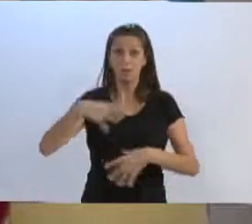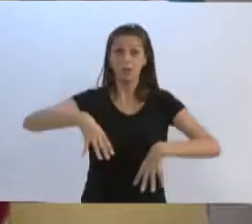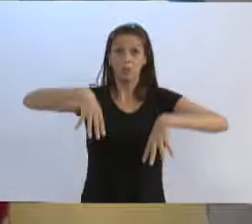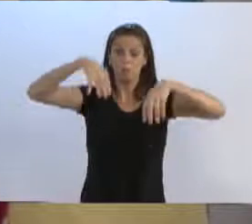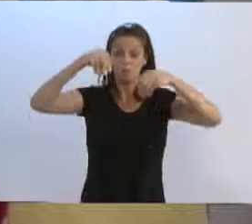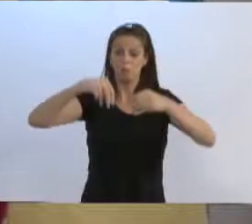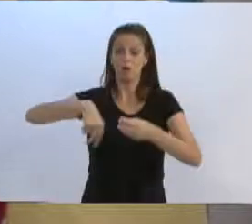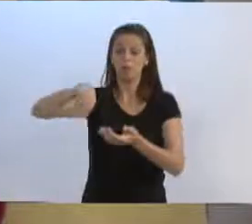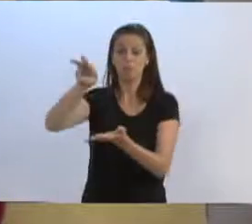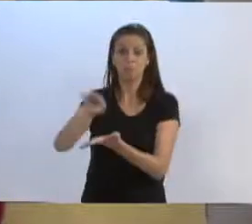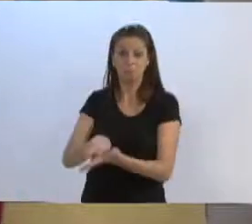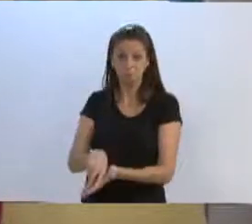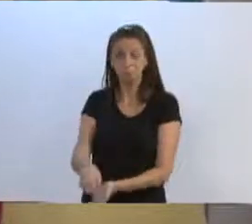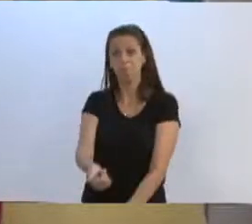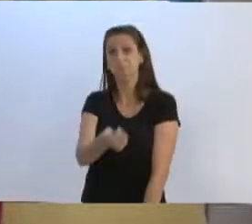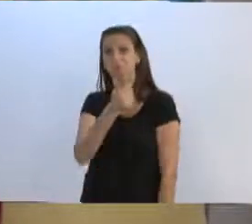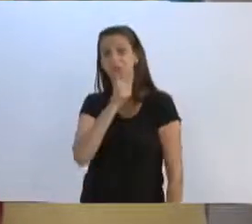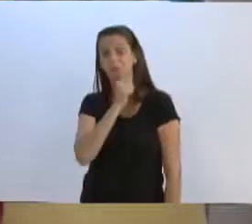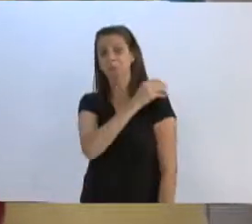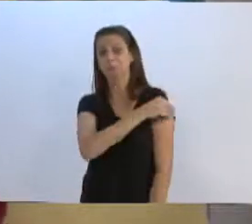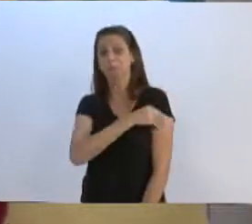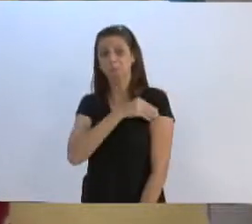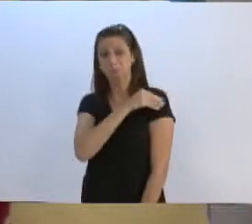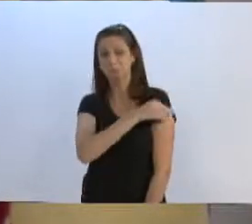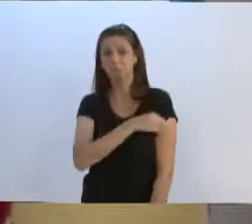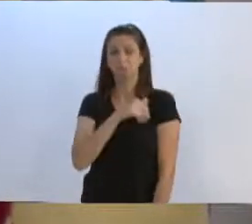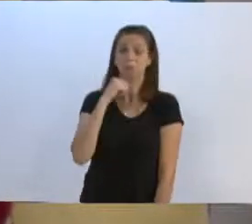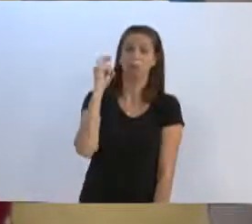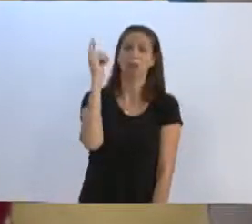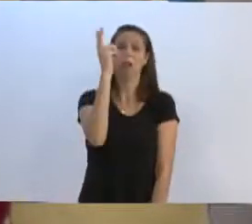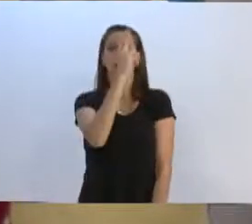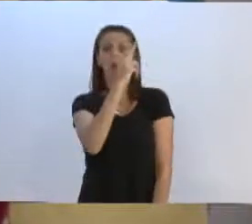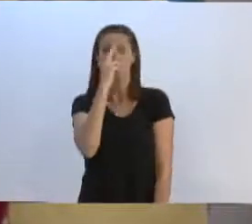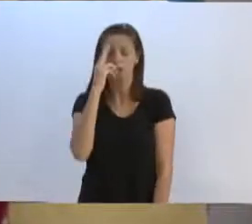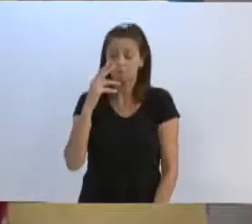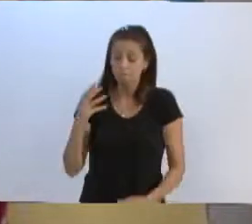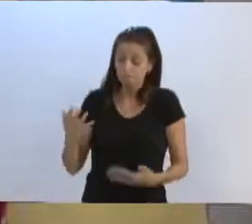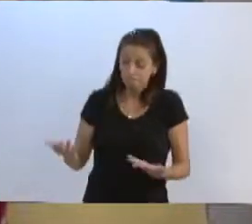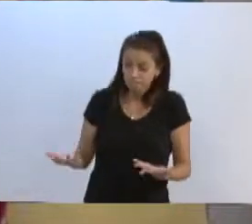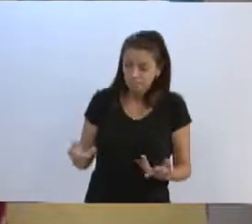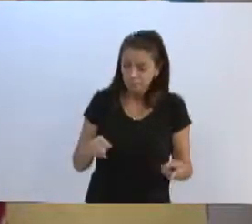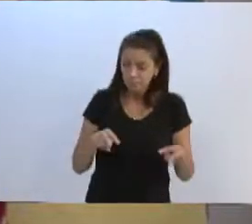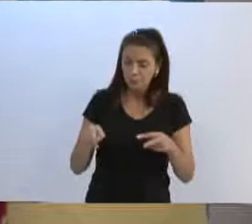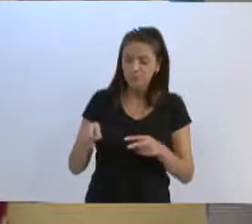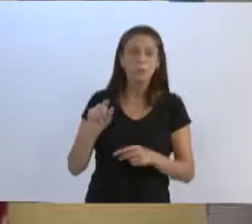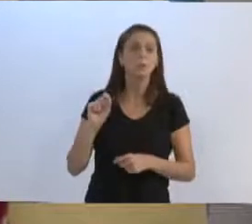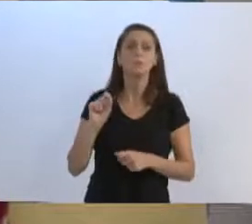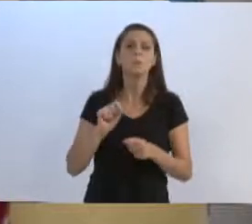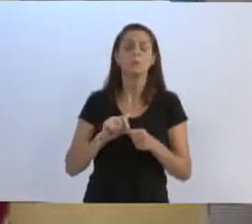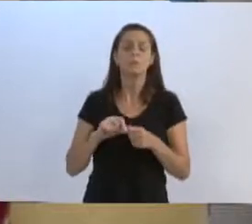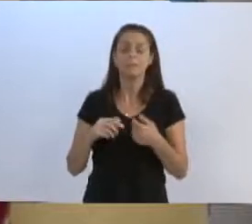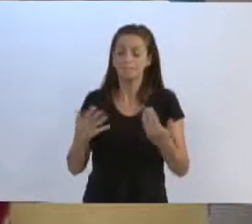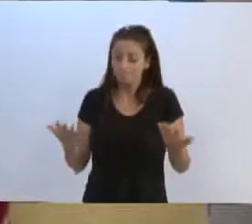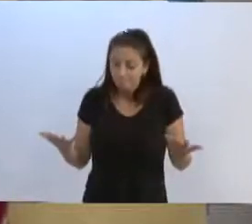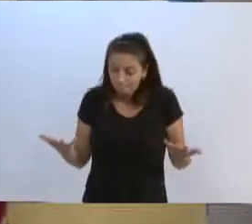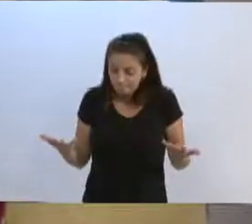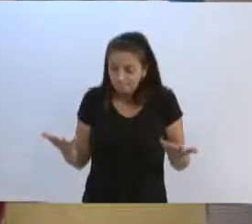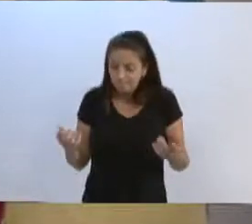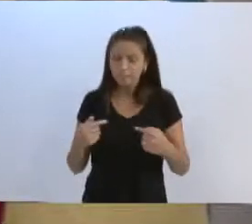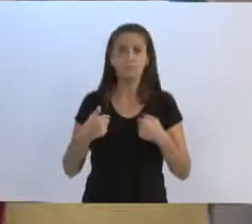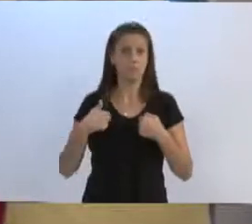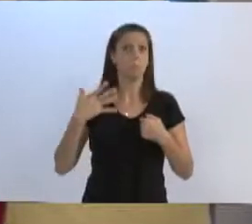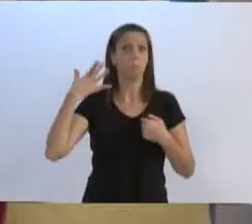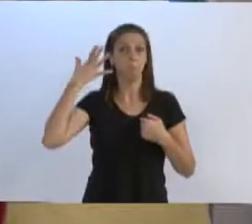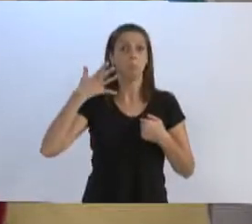embriagado, e não tinha alternativa, não sabia o que fazer. Mas, como eu era